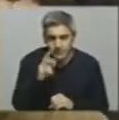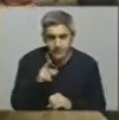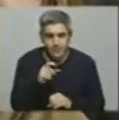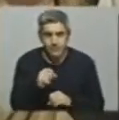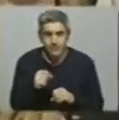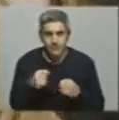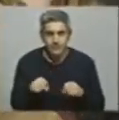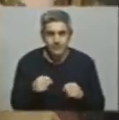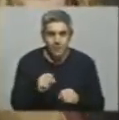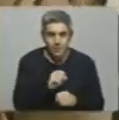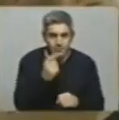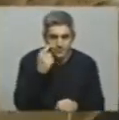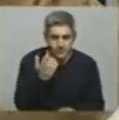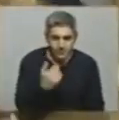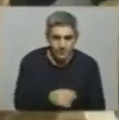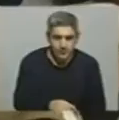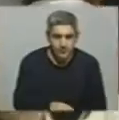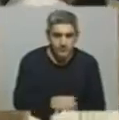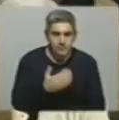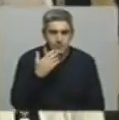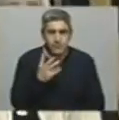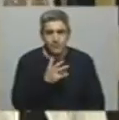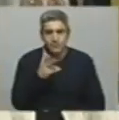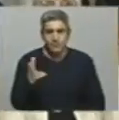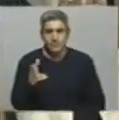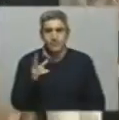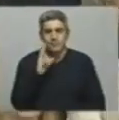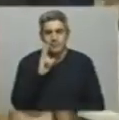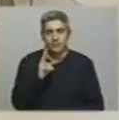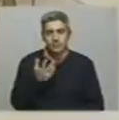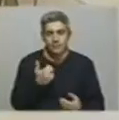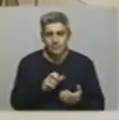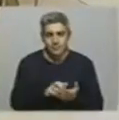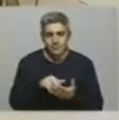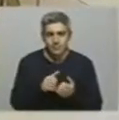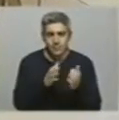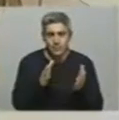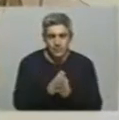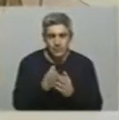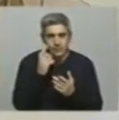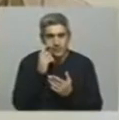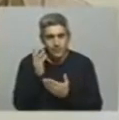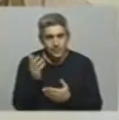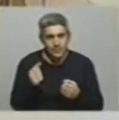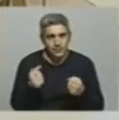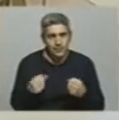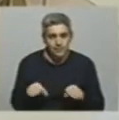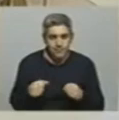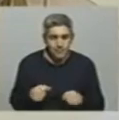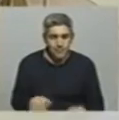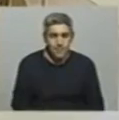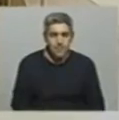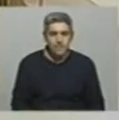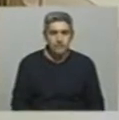passear aqui com a sua moto. Vamos ir aqui à nossa realização, que nos dê a fineza de nos levantarmos todos para que possamos mostrar aqui